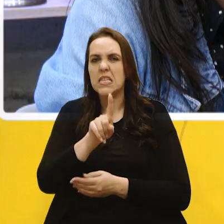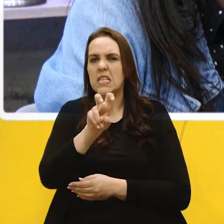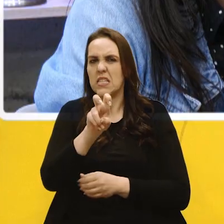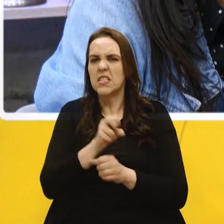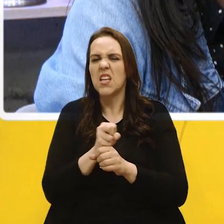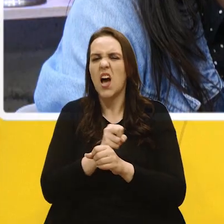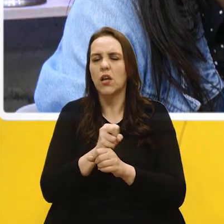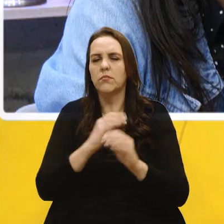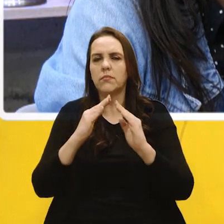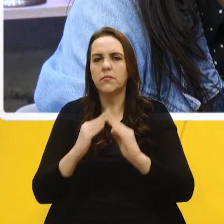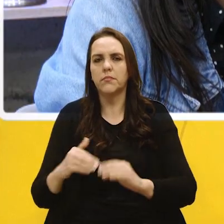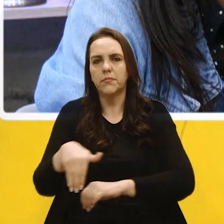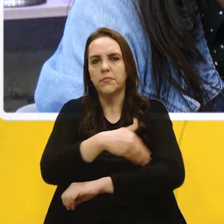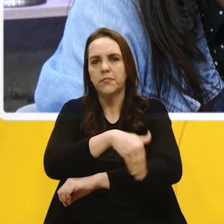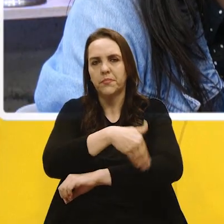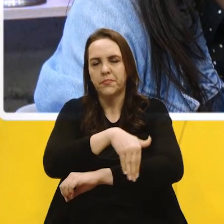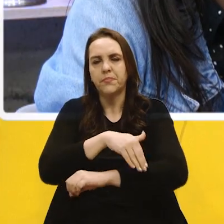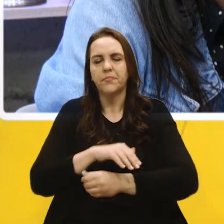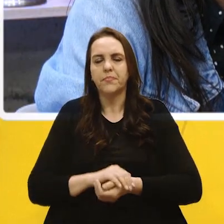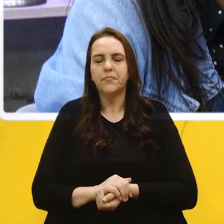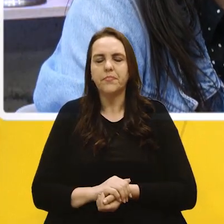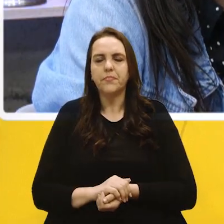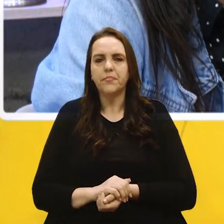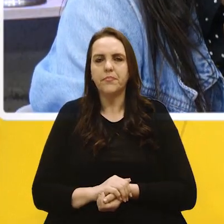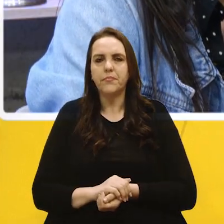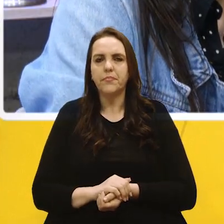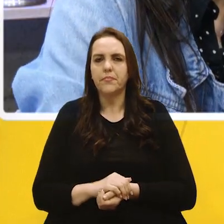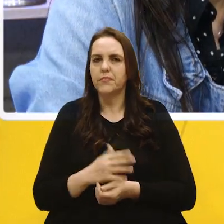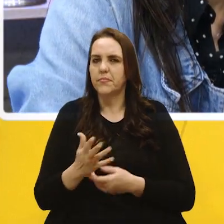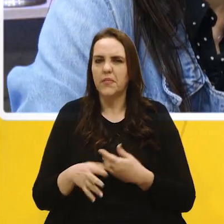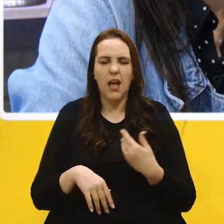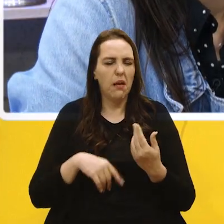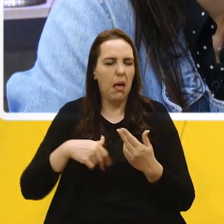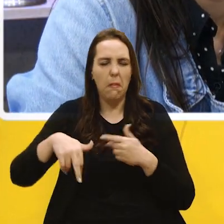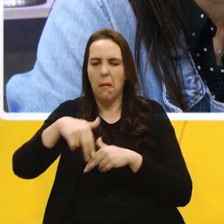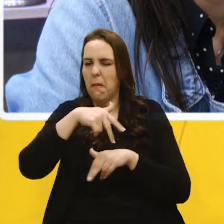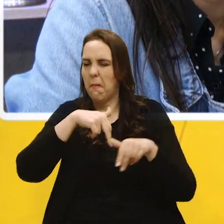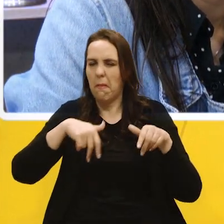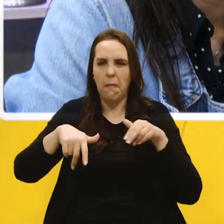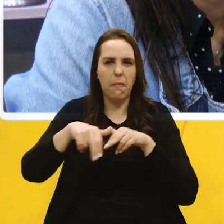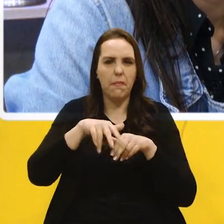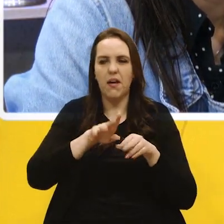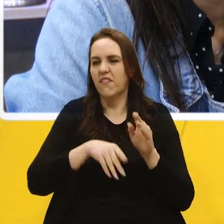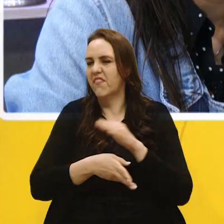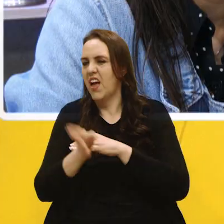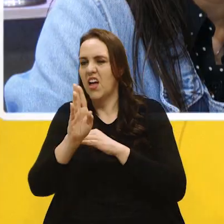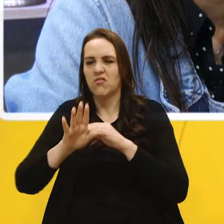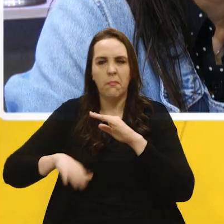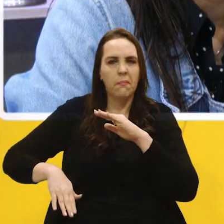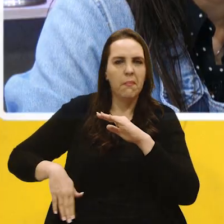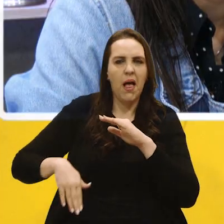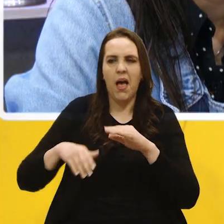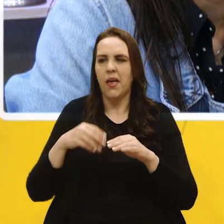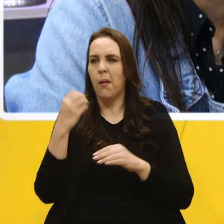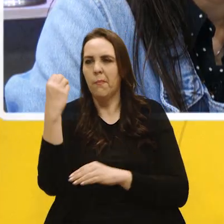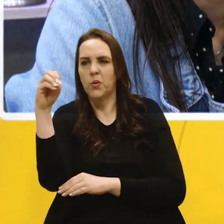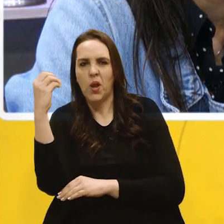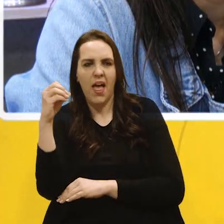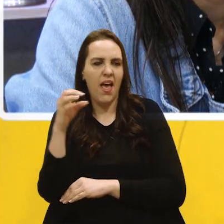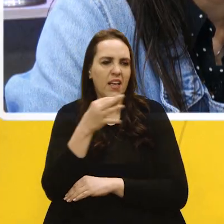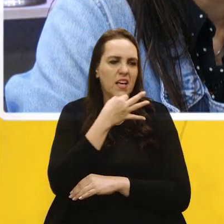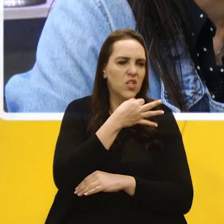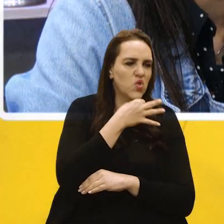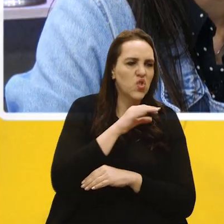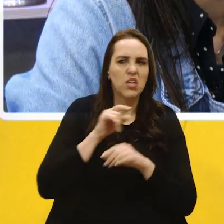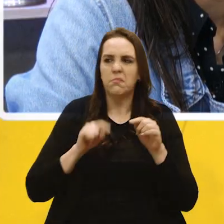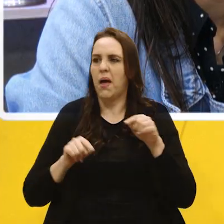rua, sabe? Uns 15 anos brigando de um lado pro outro, vai pra praia, vai pra Porto, vai pra Caxias,